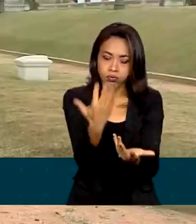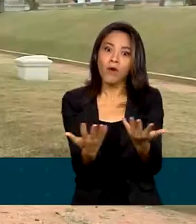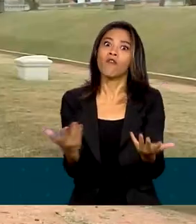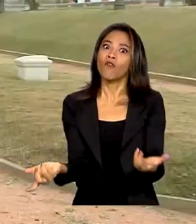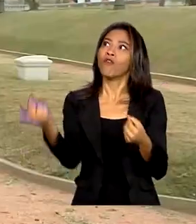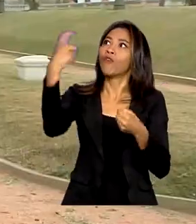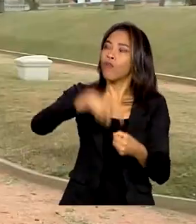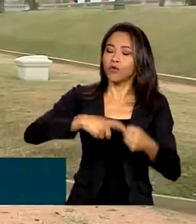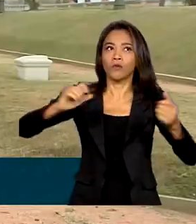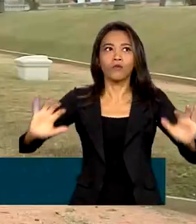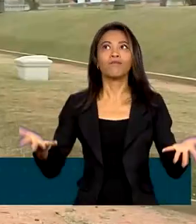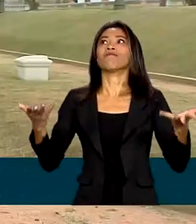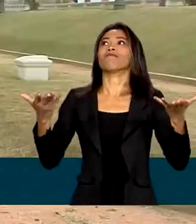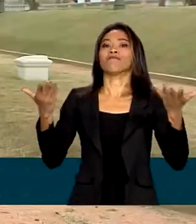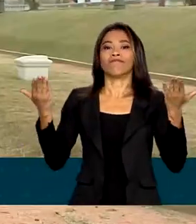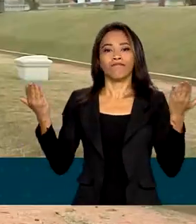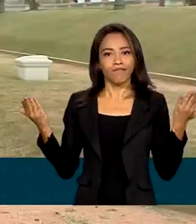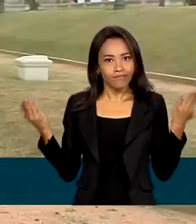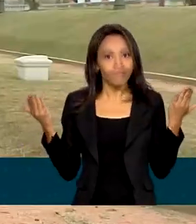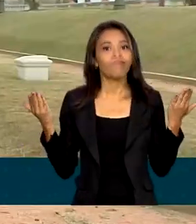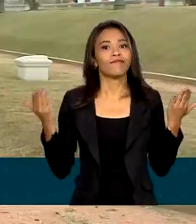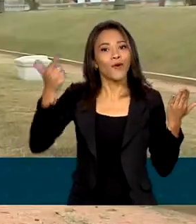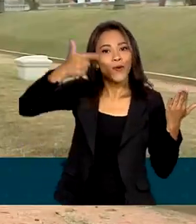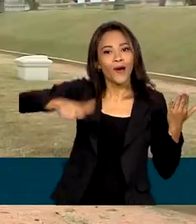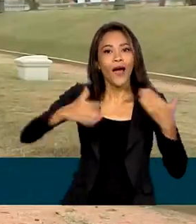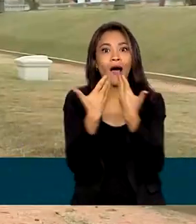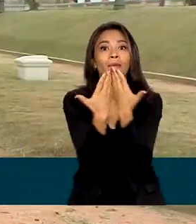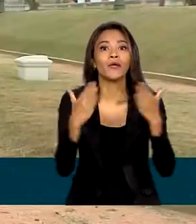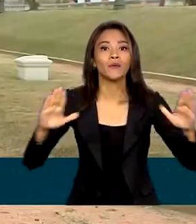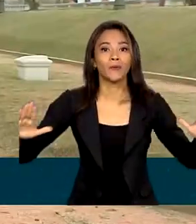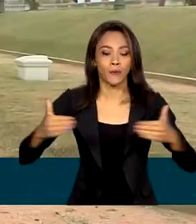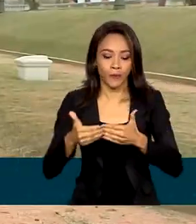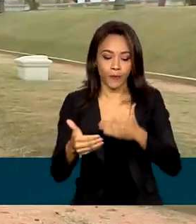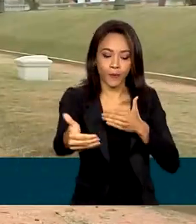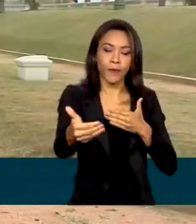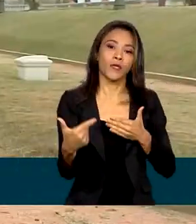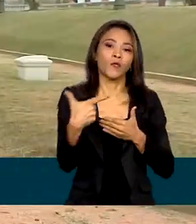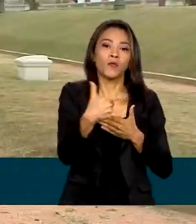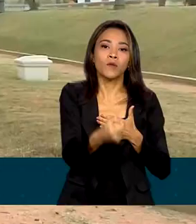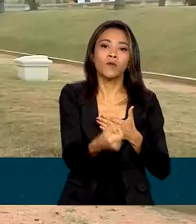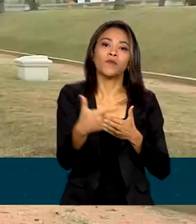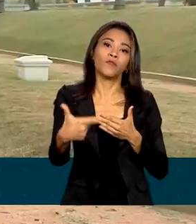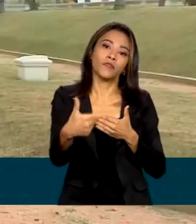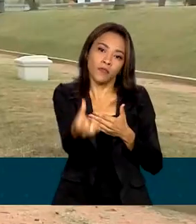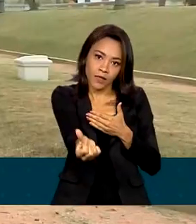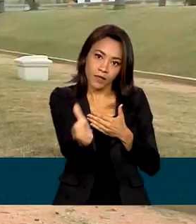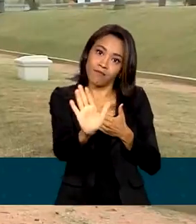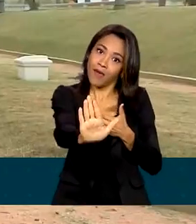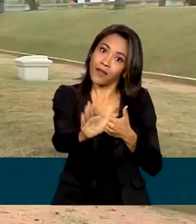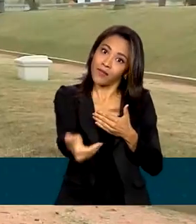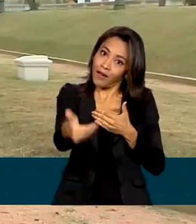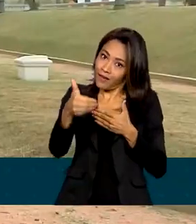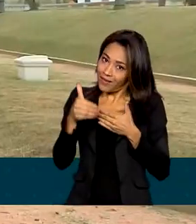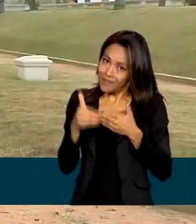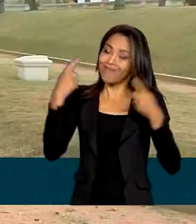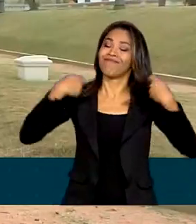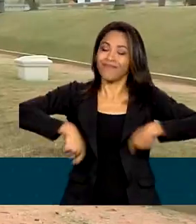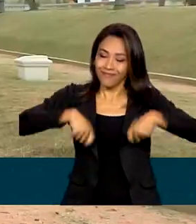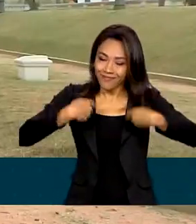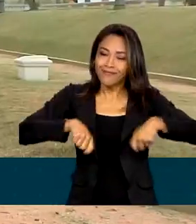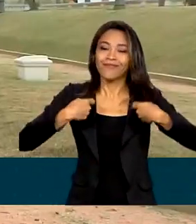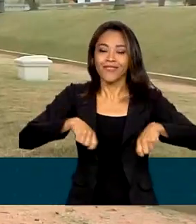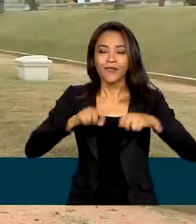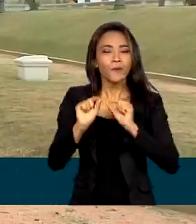das cinzas. A previsão de reabertura é 2026, mas para isso ainda é necessário